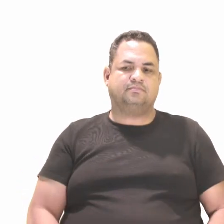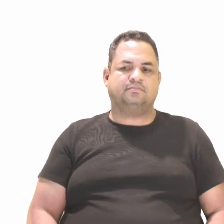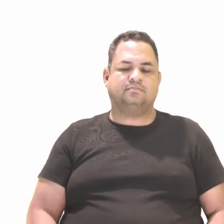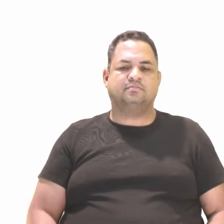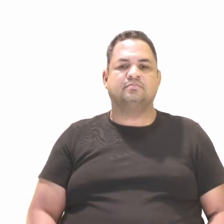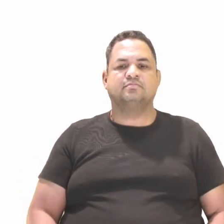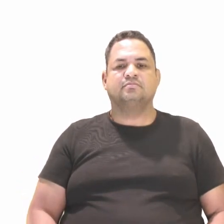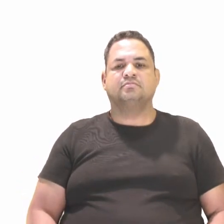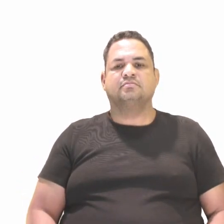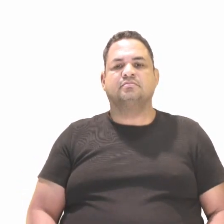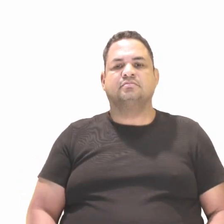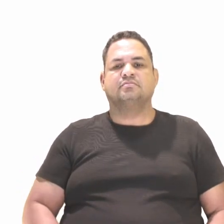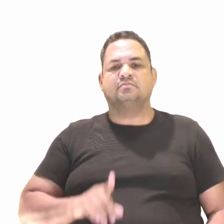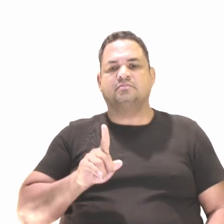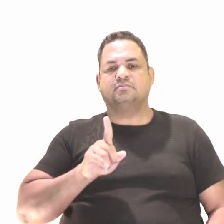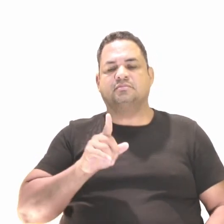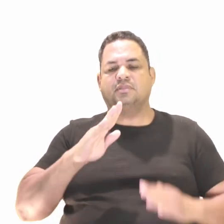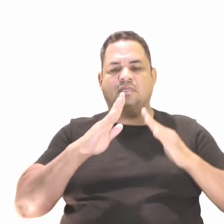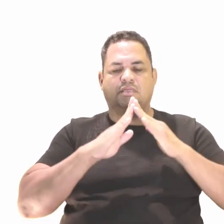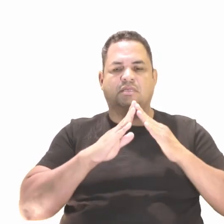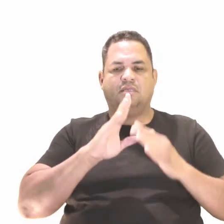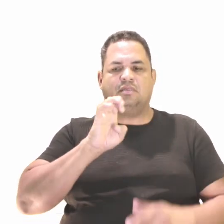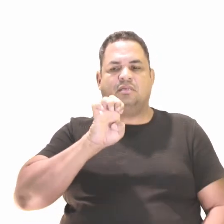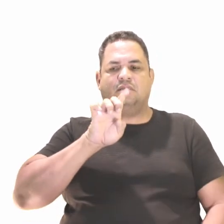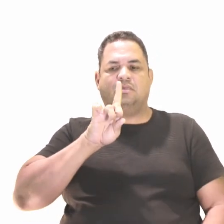minha casa, na casa do